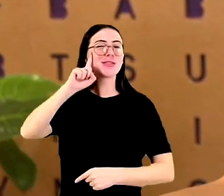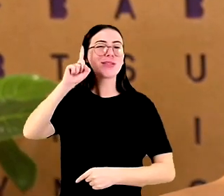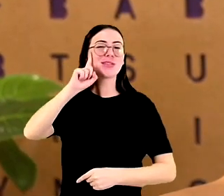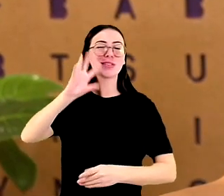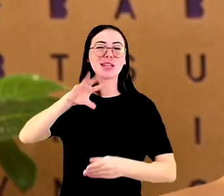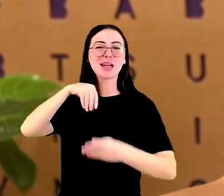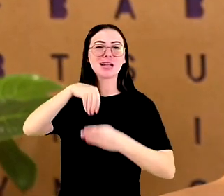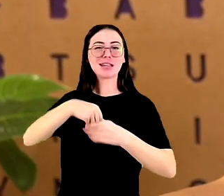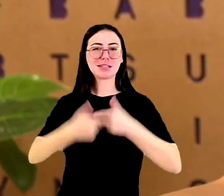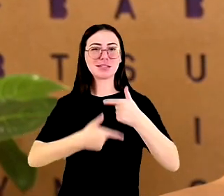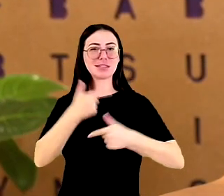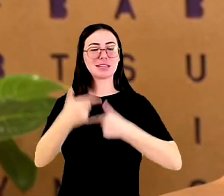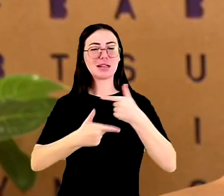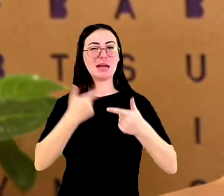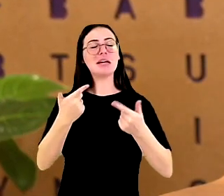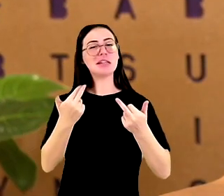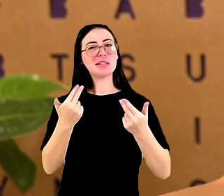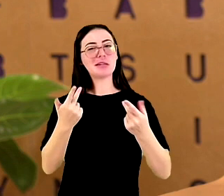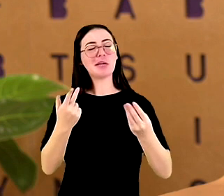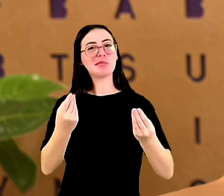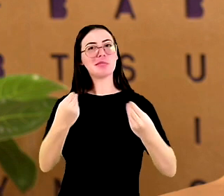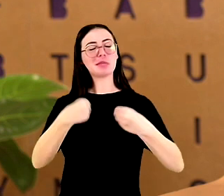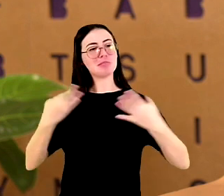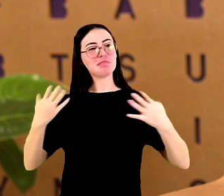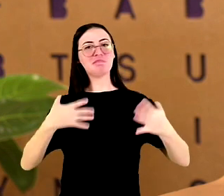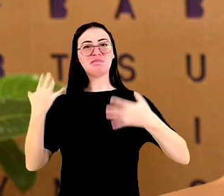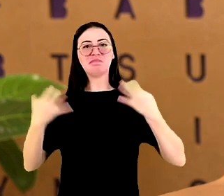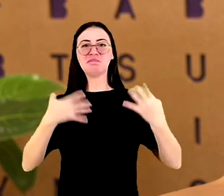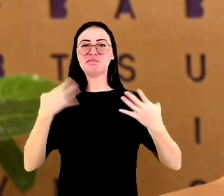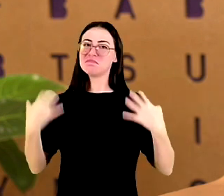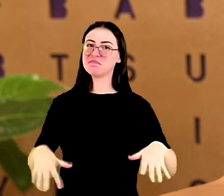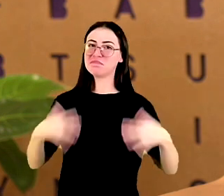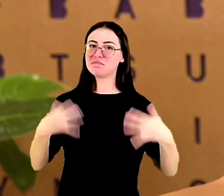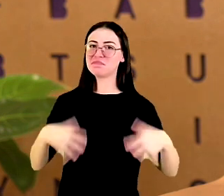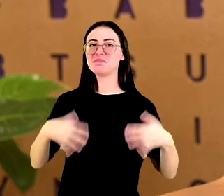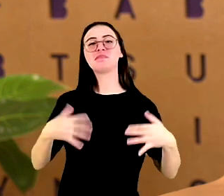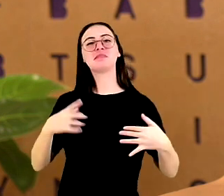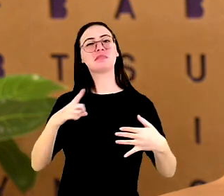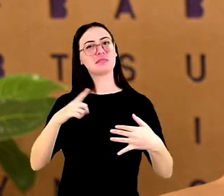a interação que a gente teve com a busca de...